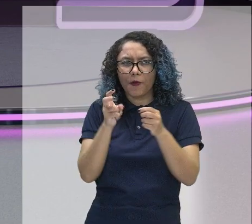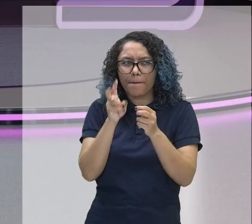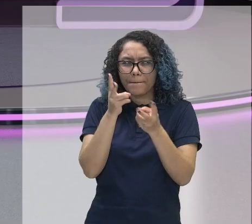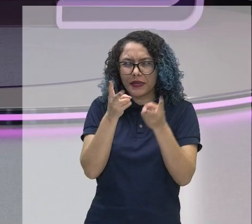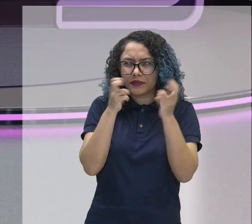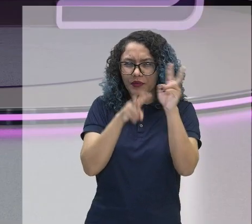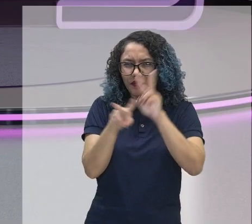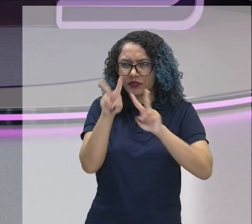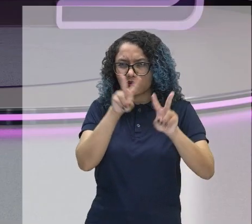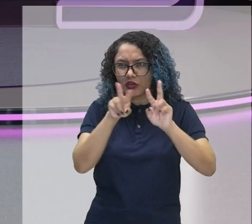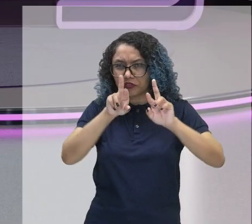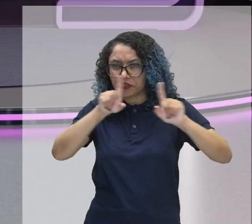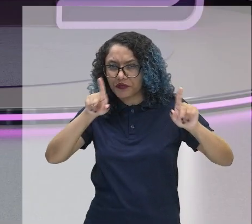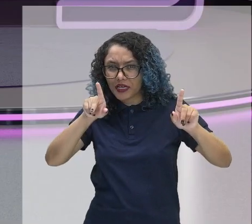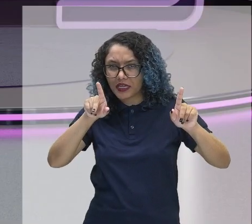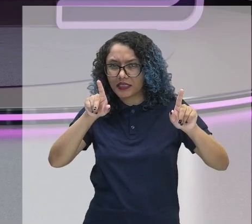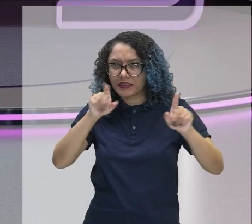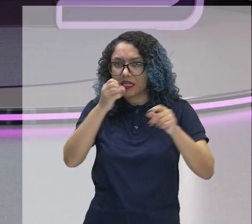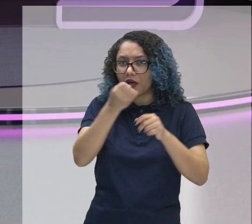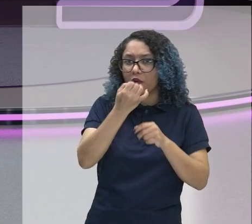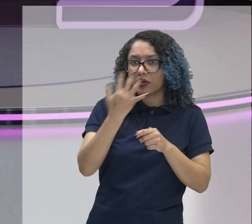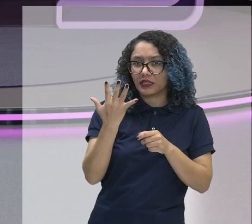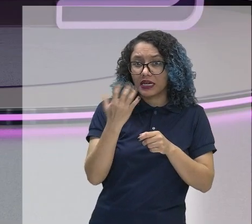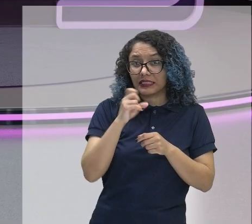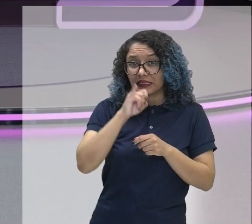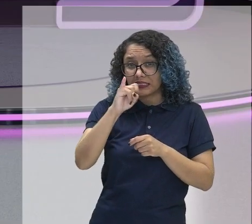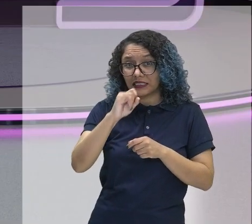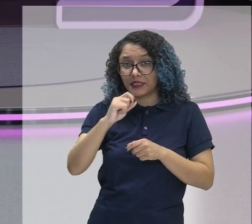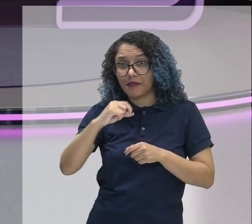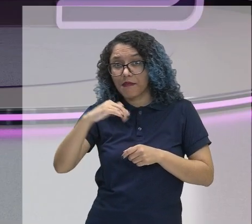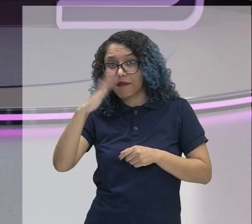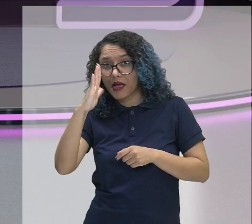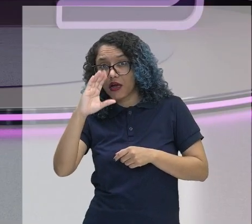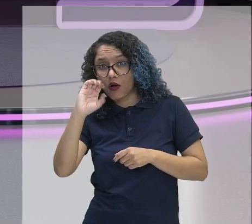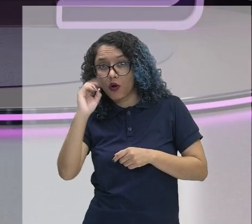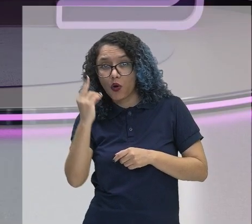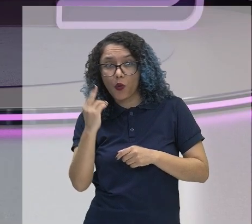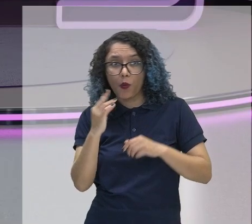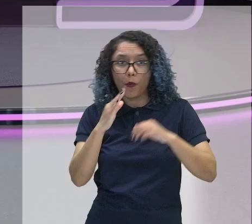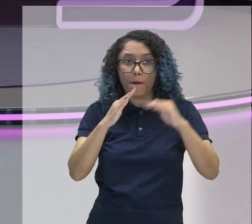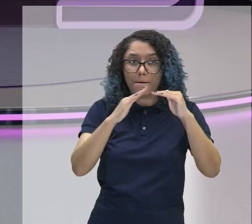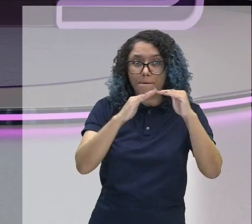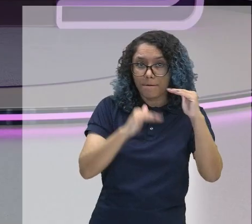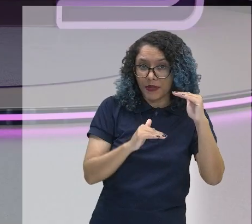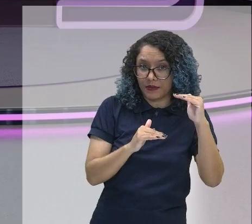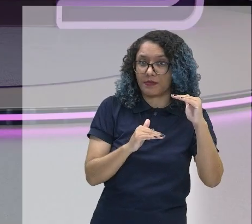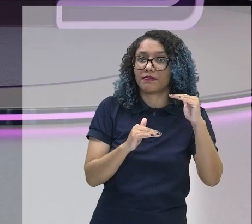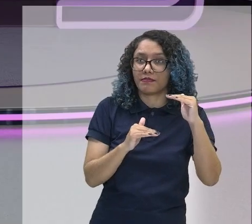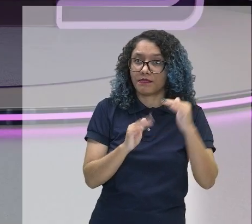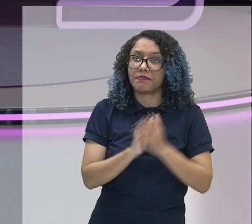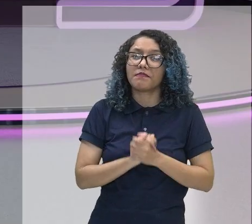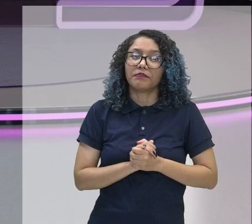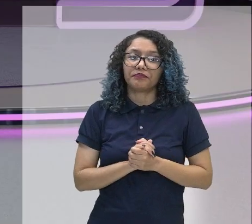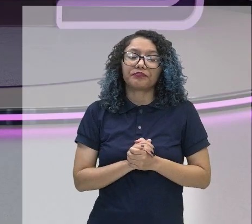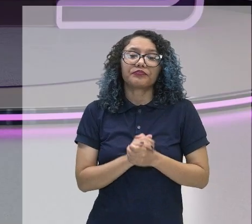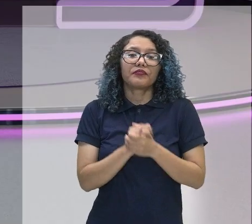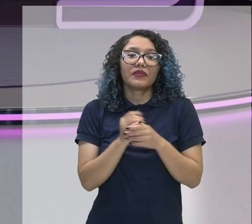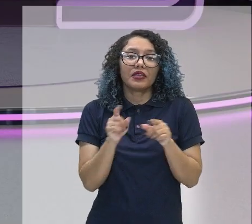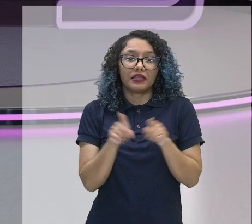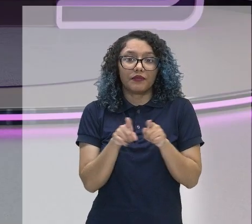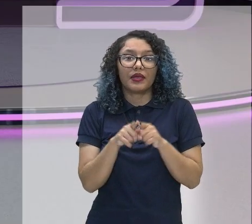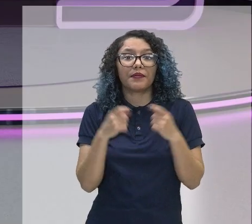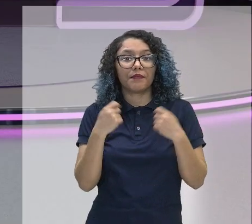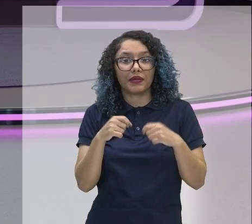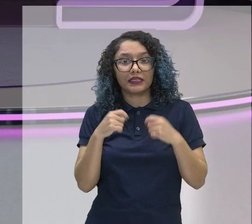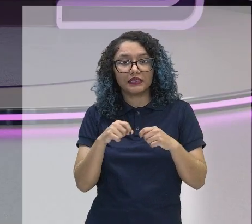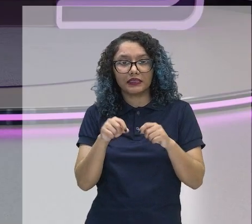nas quantidades. Então, onde tem mais e onde tem menos, tá certo? E também nesse gráfico precisa ter a legenda, que